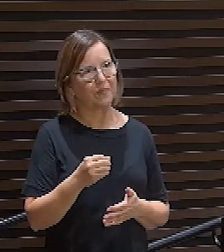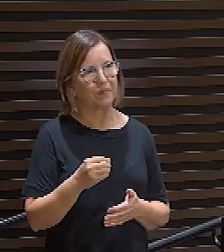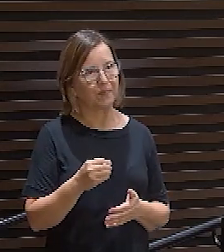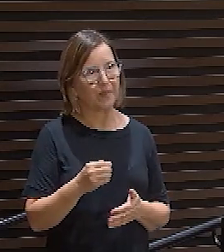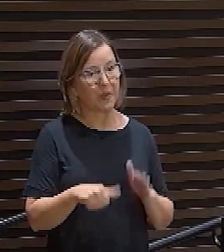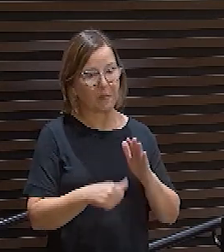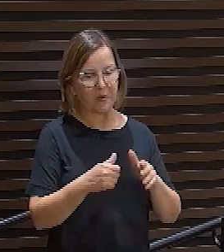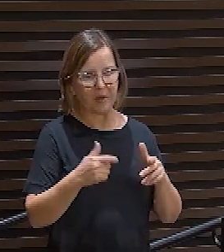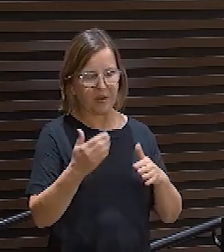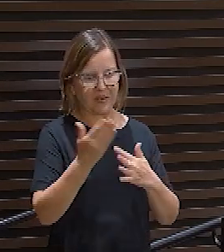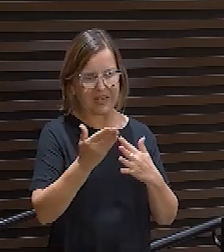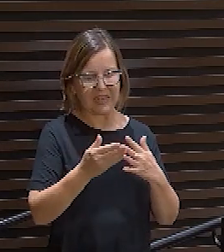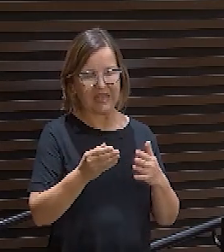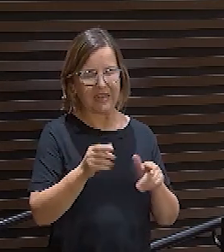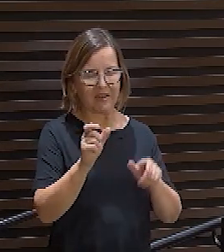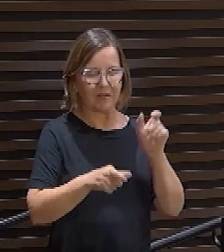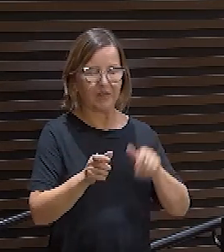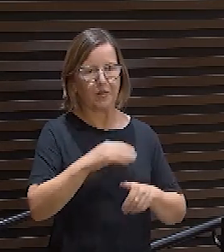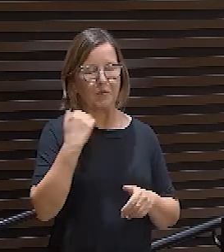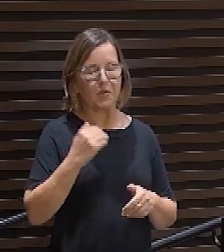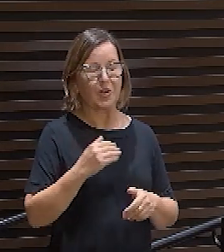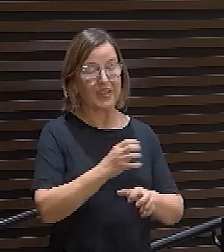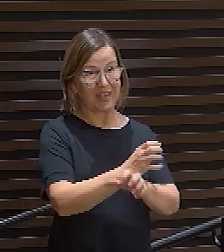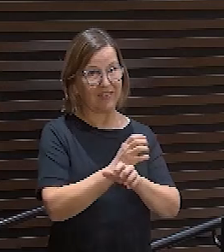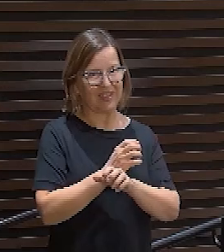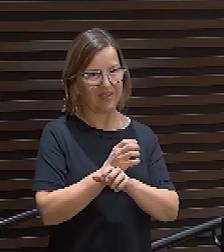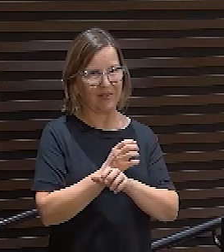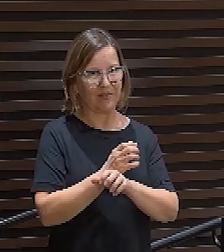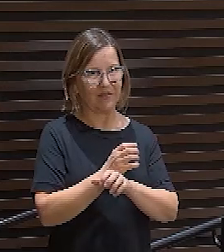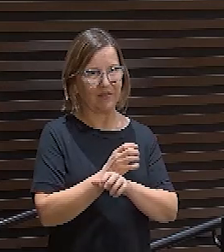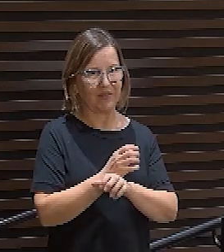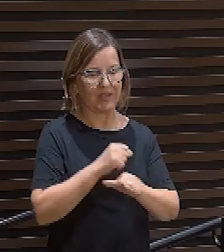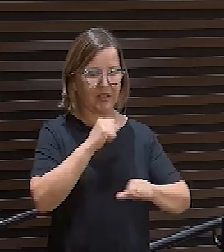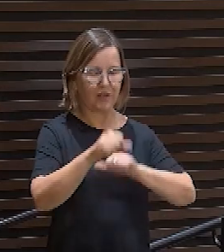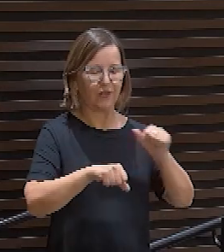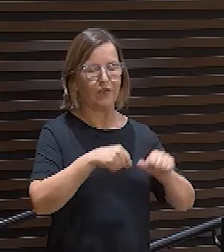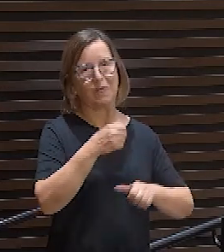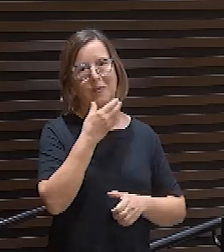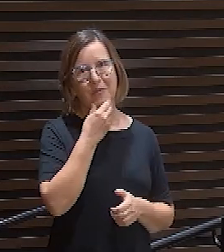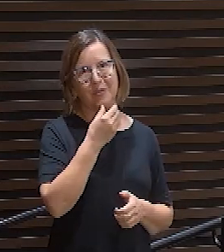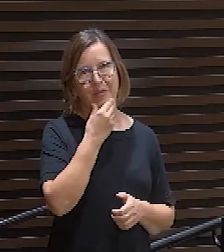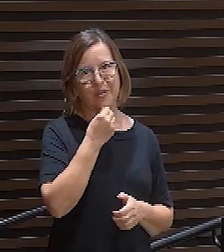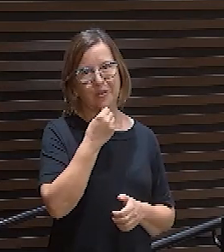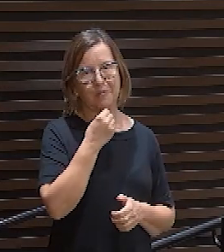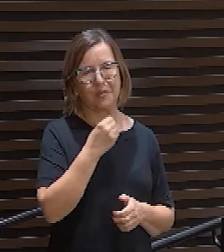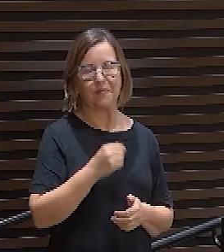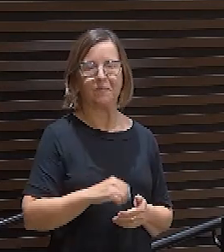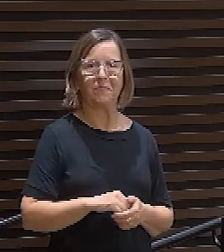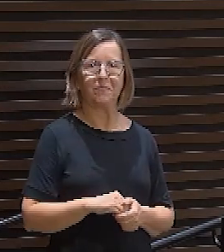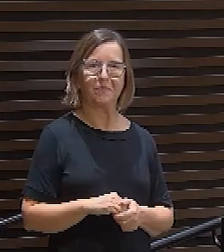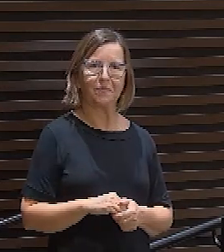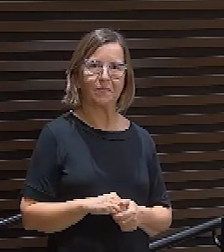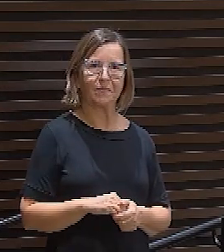os mortos. Aquele que se esvaziou, aquele que fez homem de si mesmo.